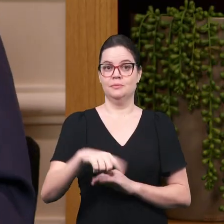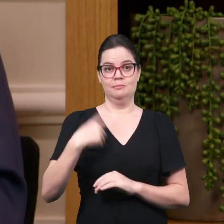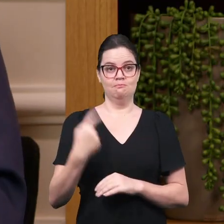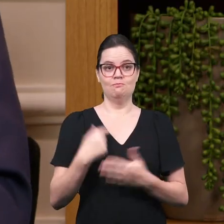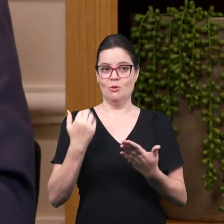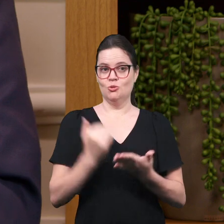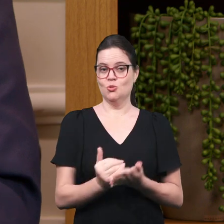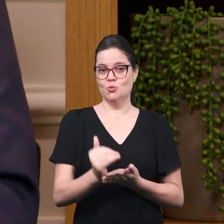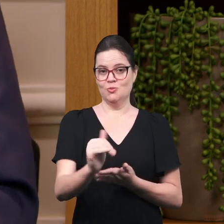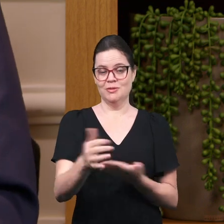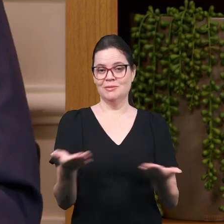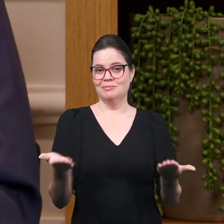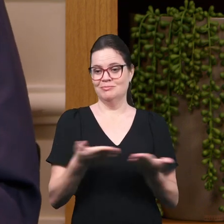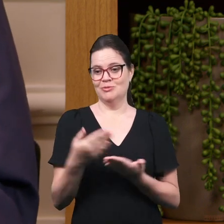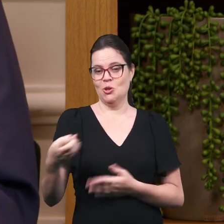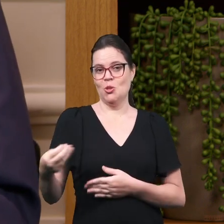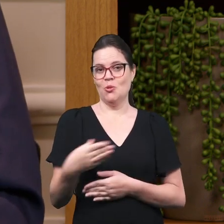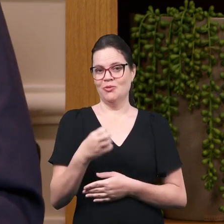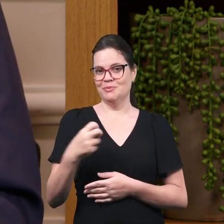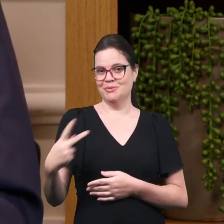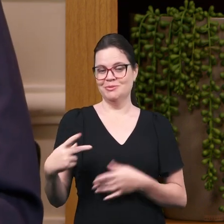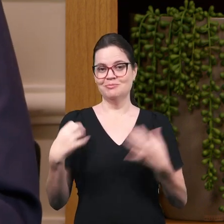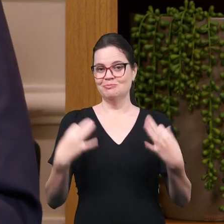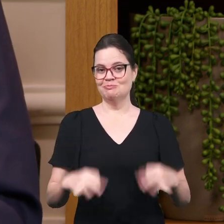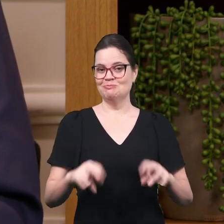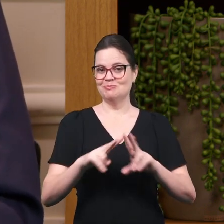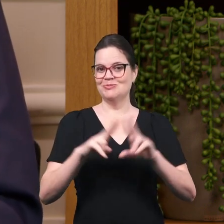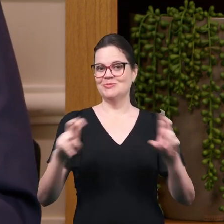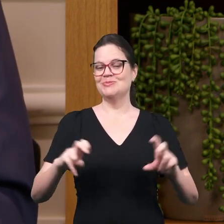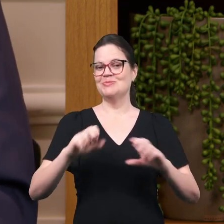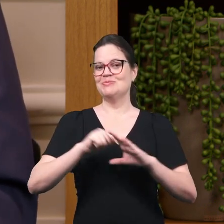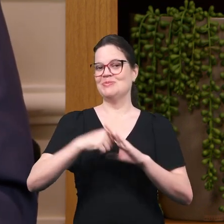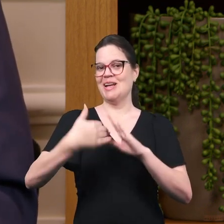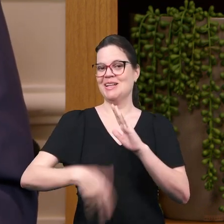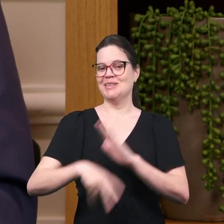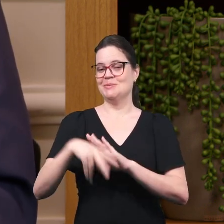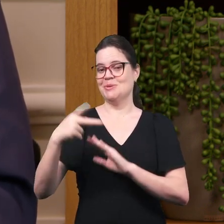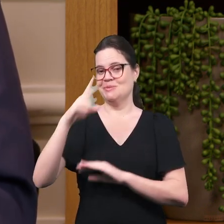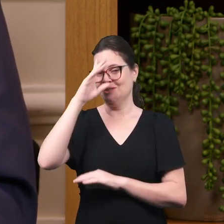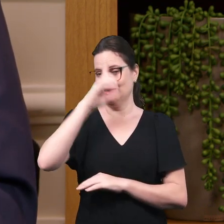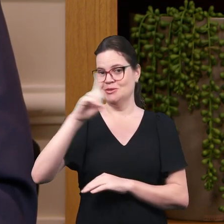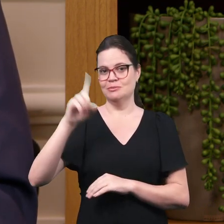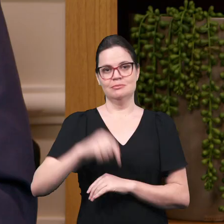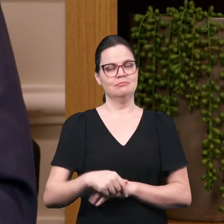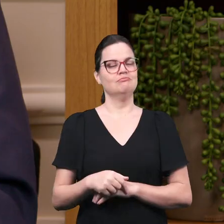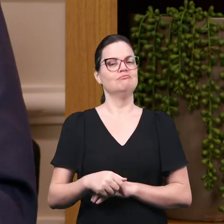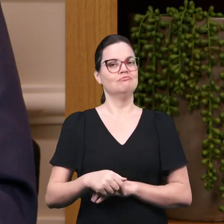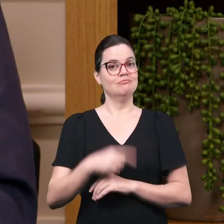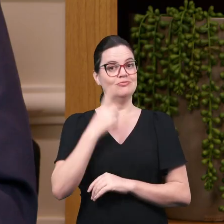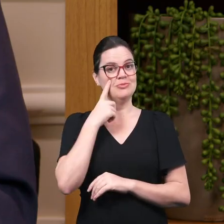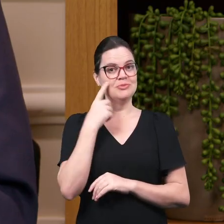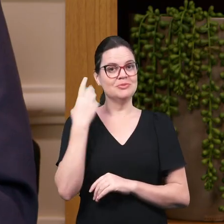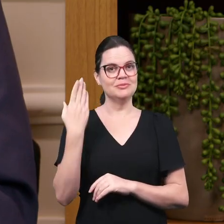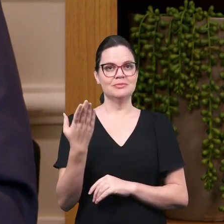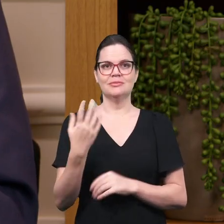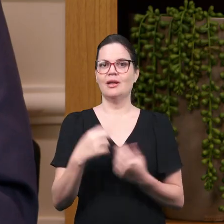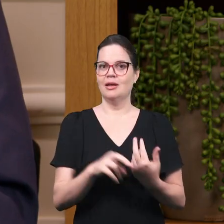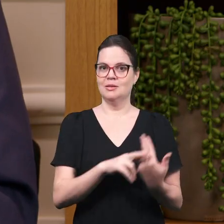estreando este novo programa, Atributos de Deus. Olha, queridos,